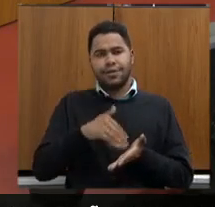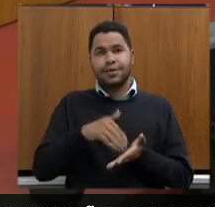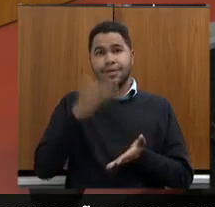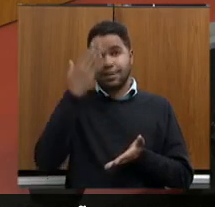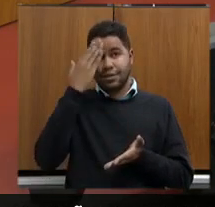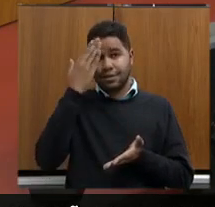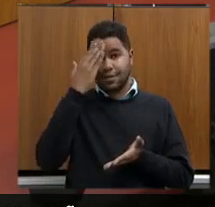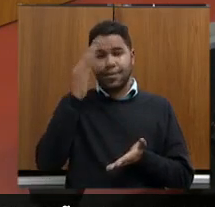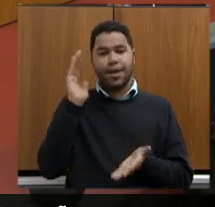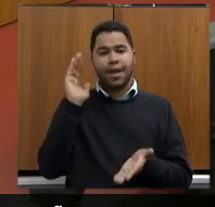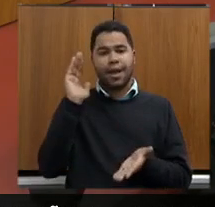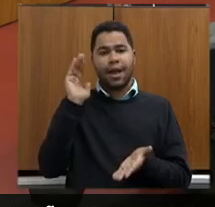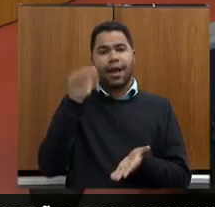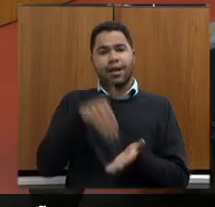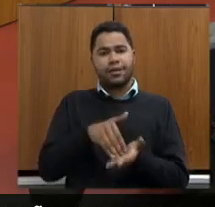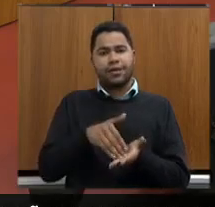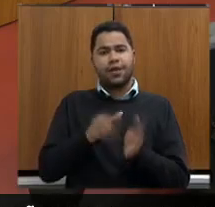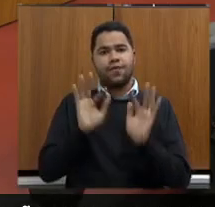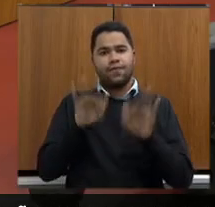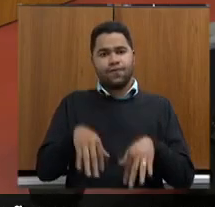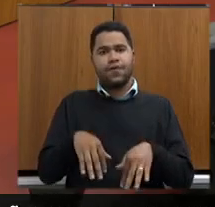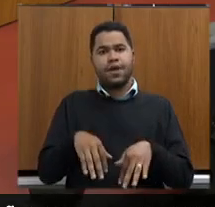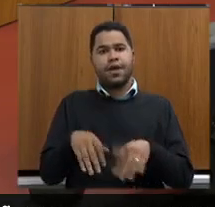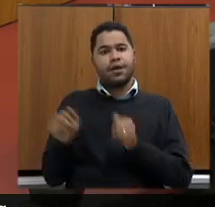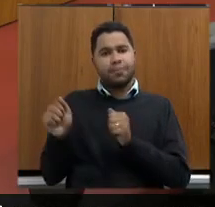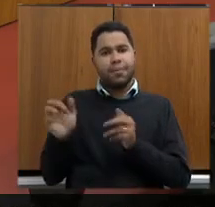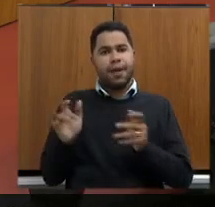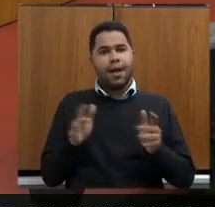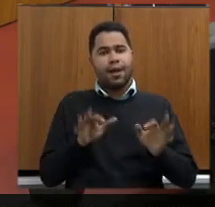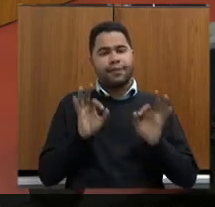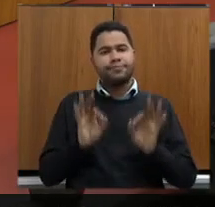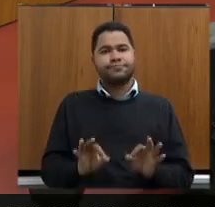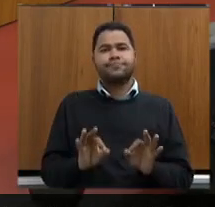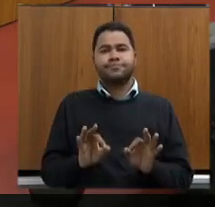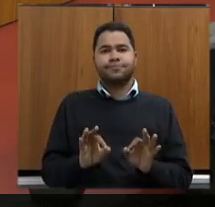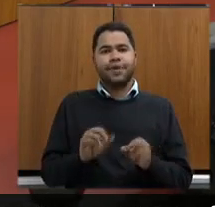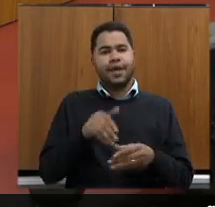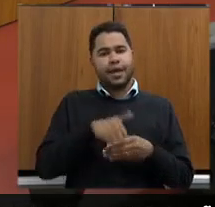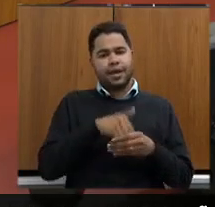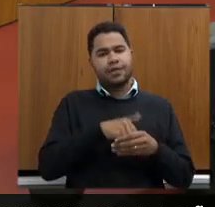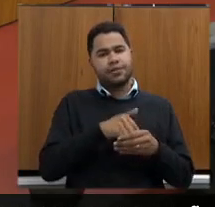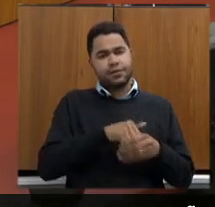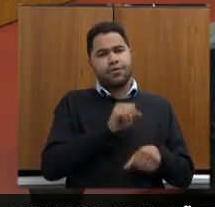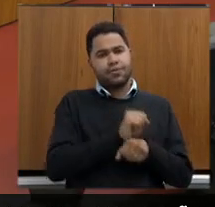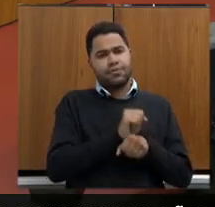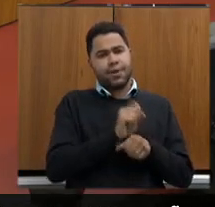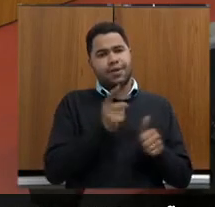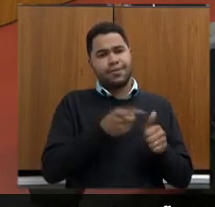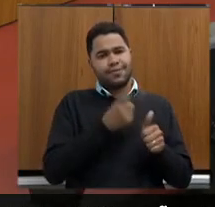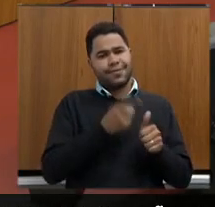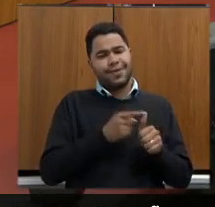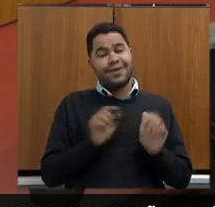até o final do ano teremos a execução passadas as eleições naturalmente